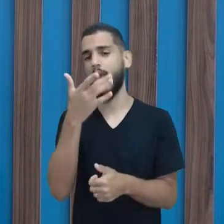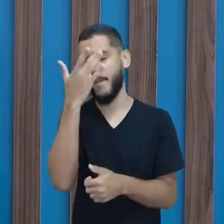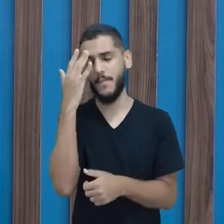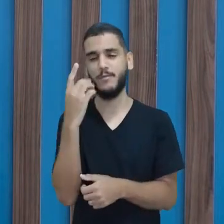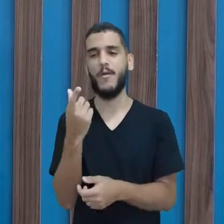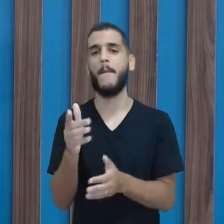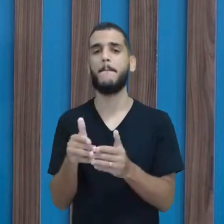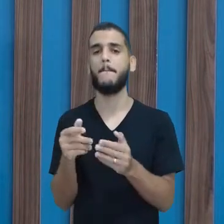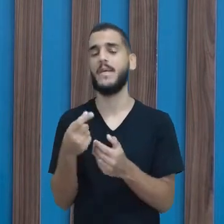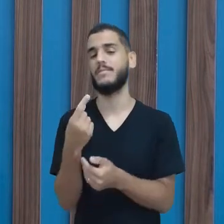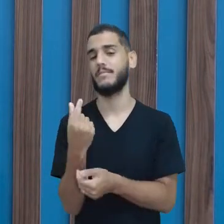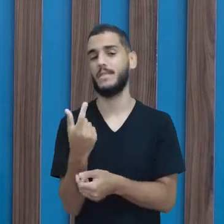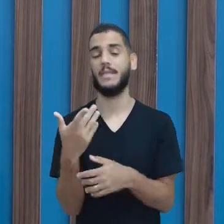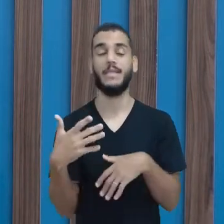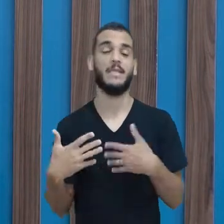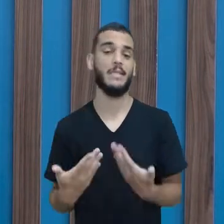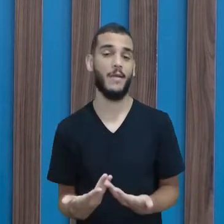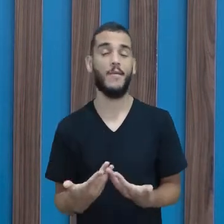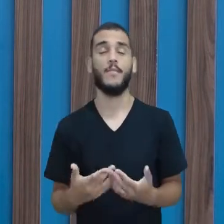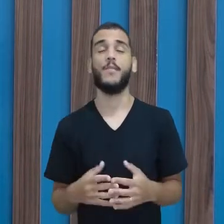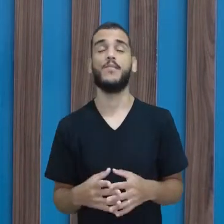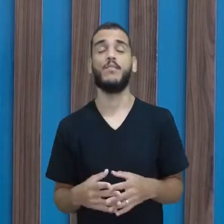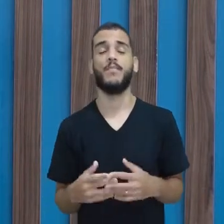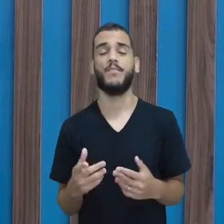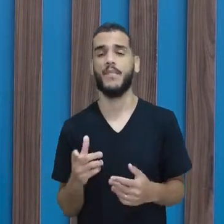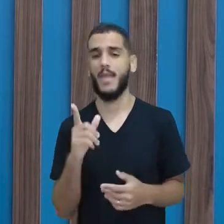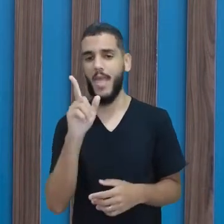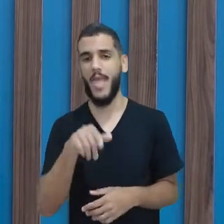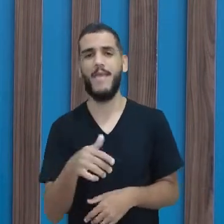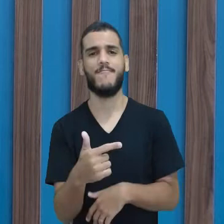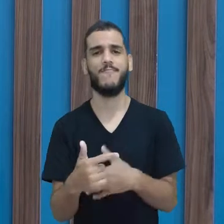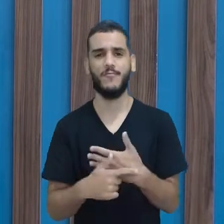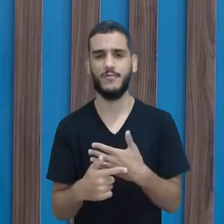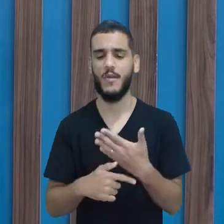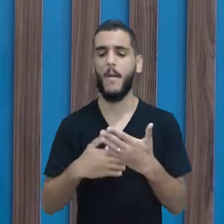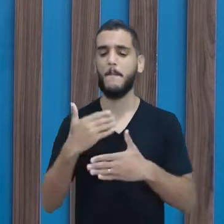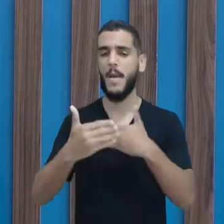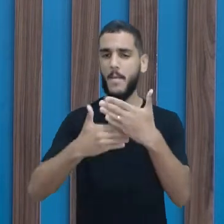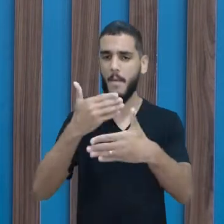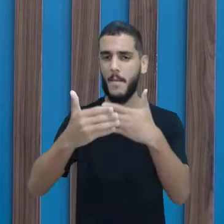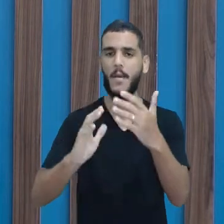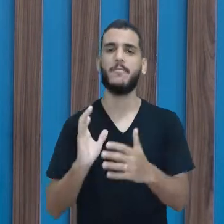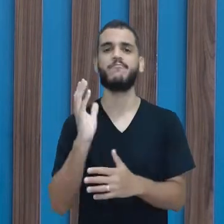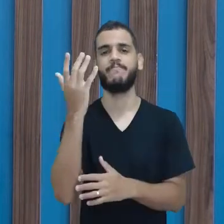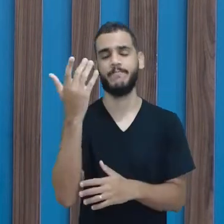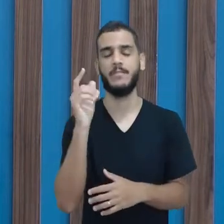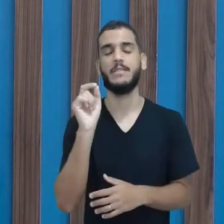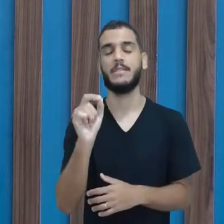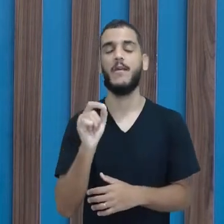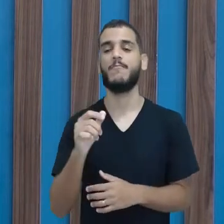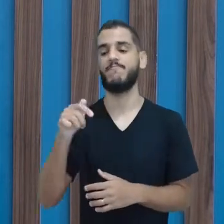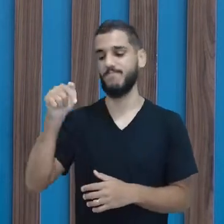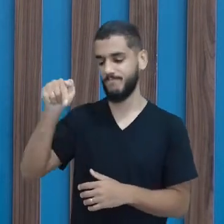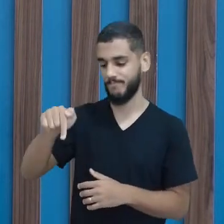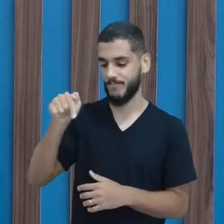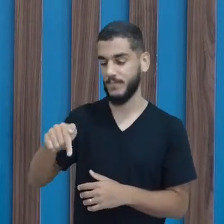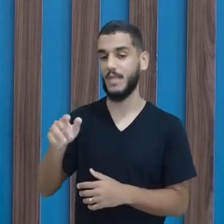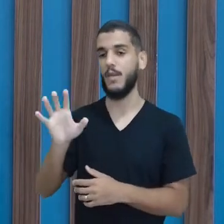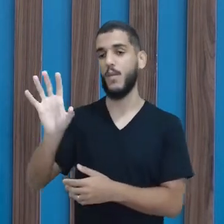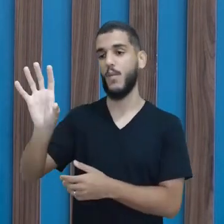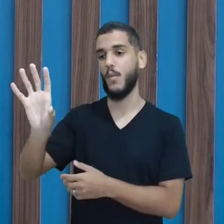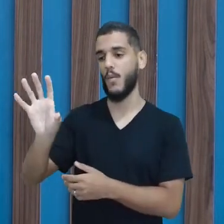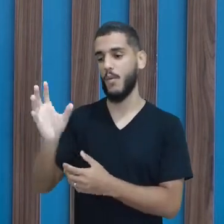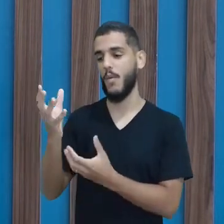vão sumindo, né, justamente atrelado a esses processos evolutivos. E aí o setor terciário absorveu